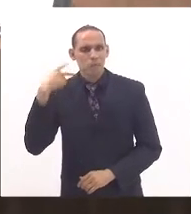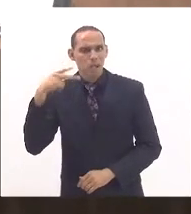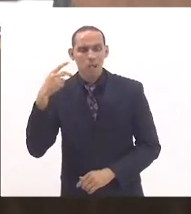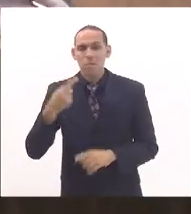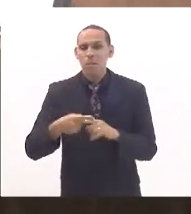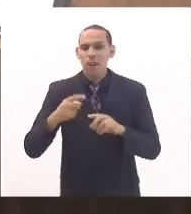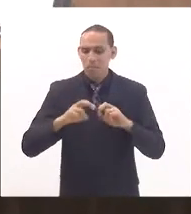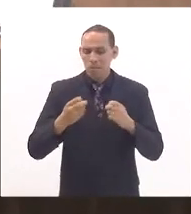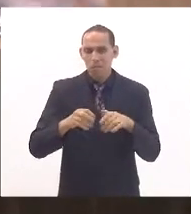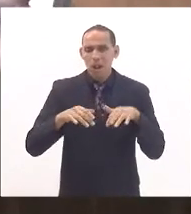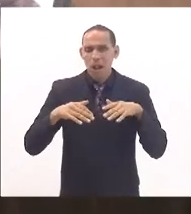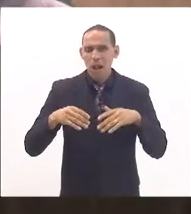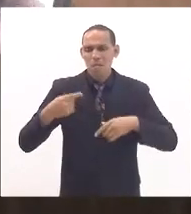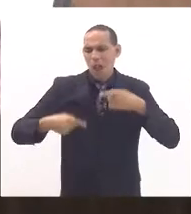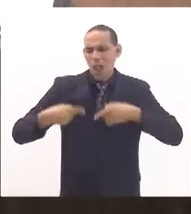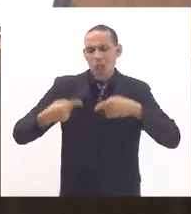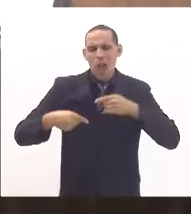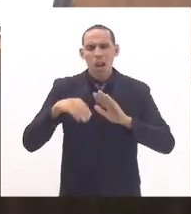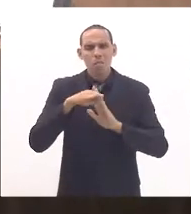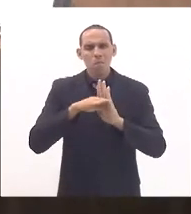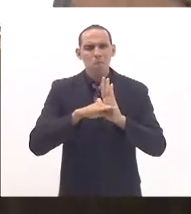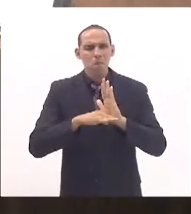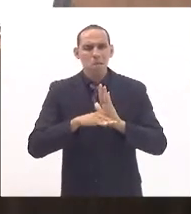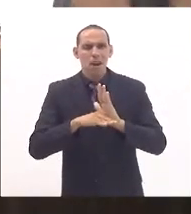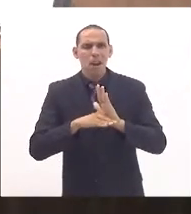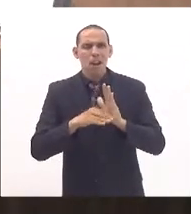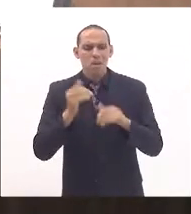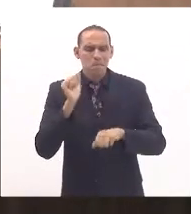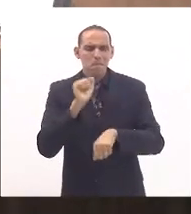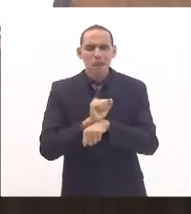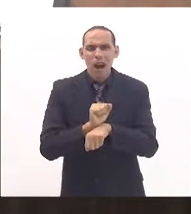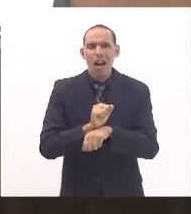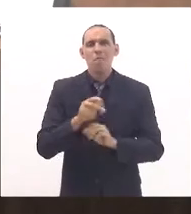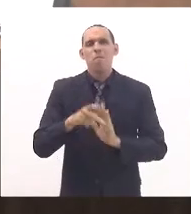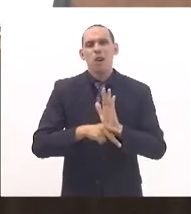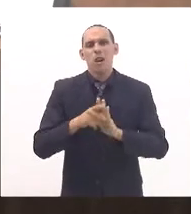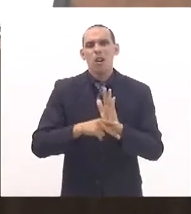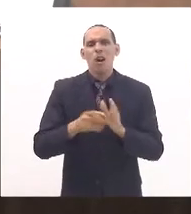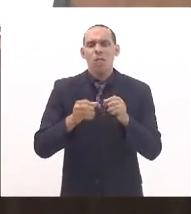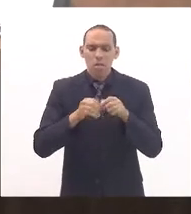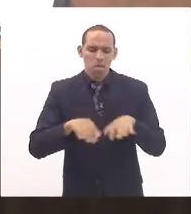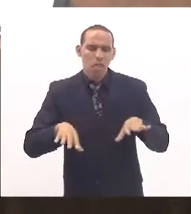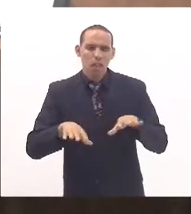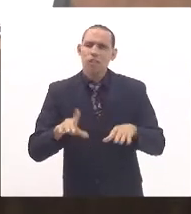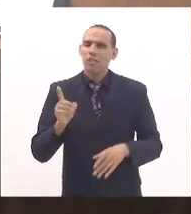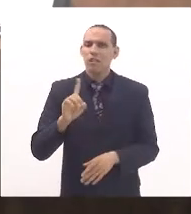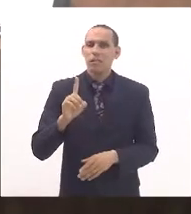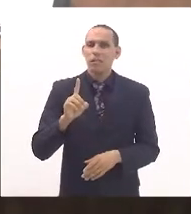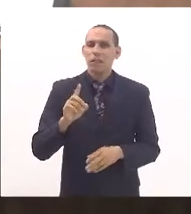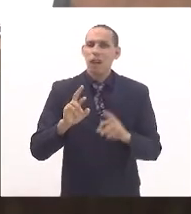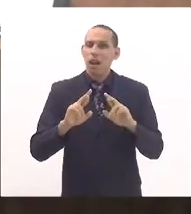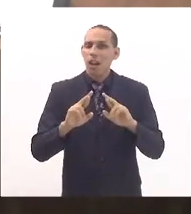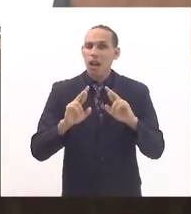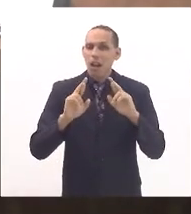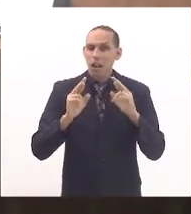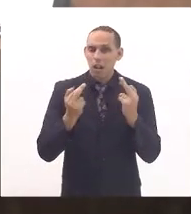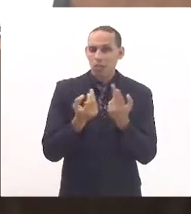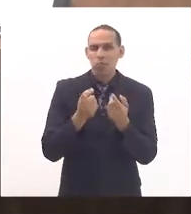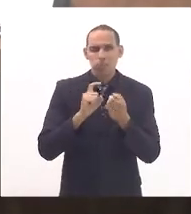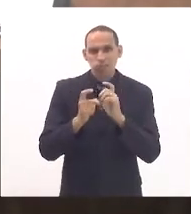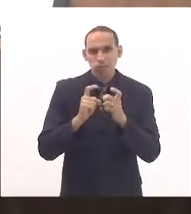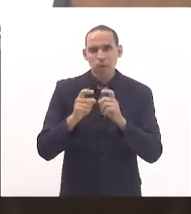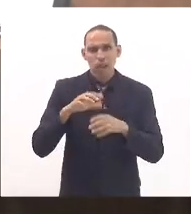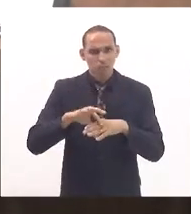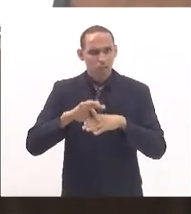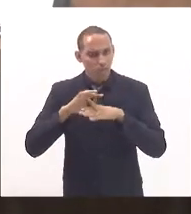no plenário, travando a ordem do dia e prejudicando outros projetos de serem debatidos. Reunião de líderes serve para isso, e eu